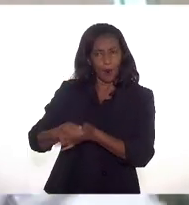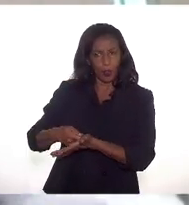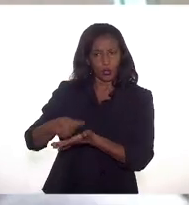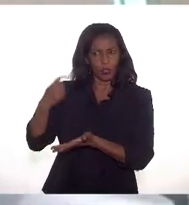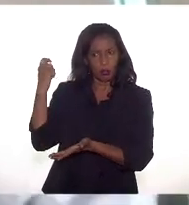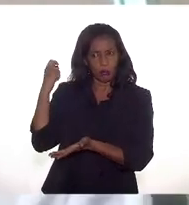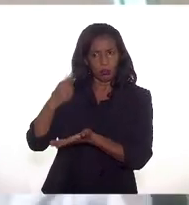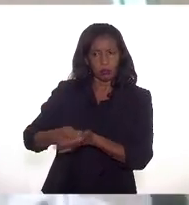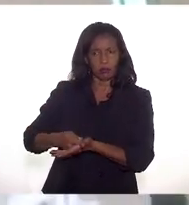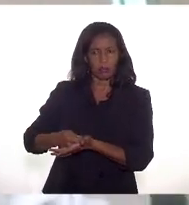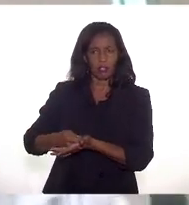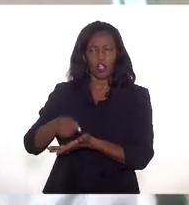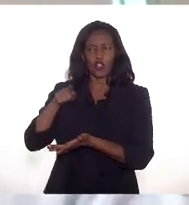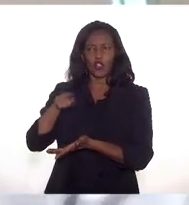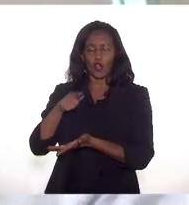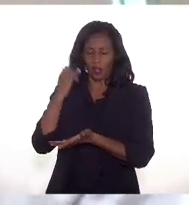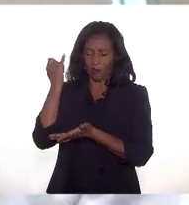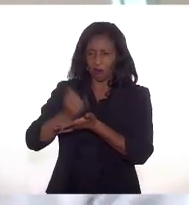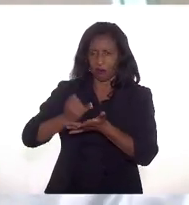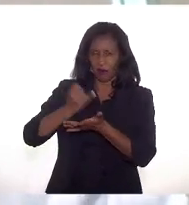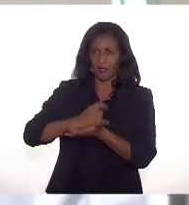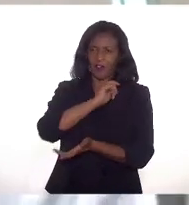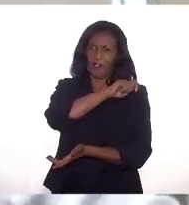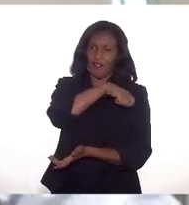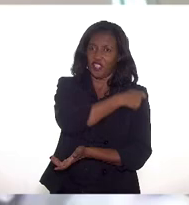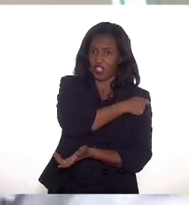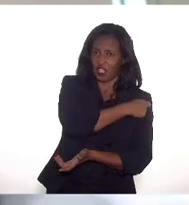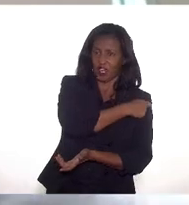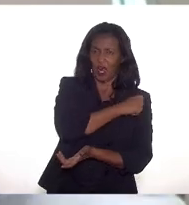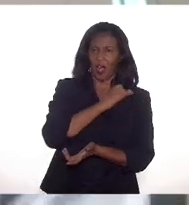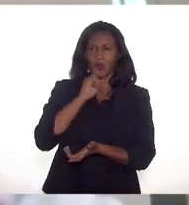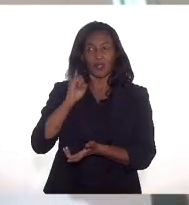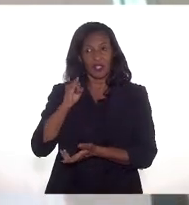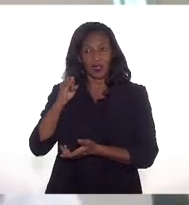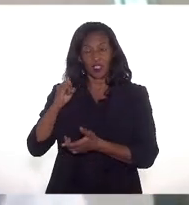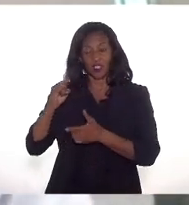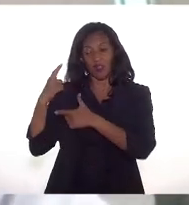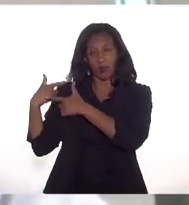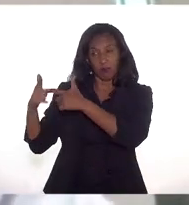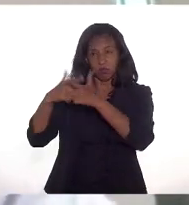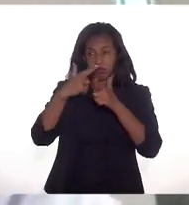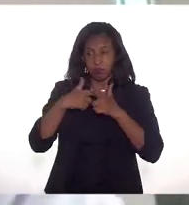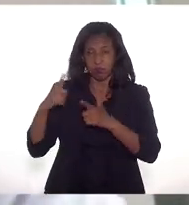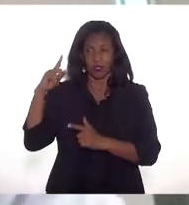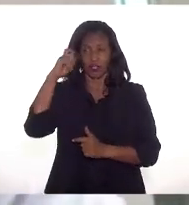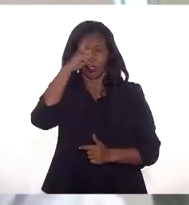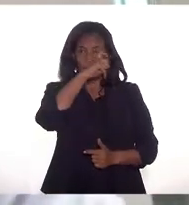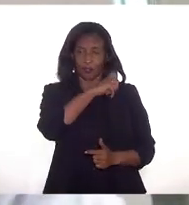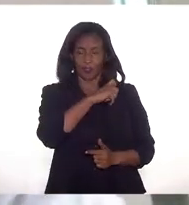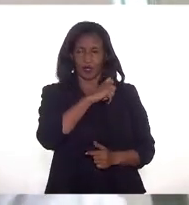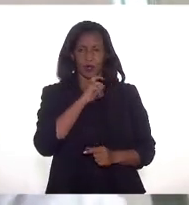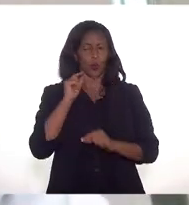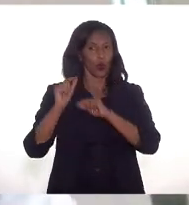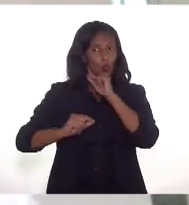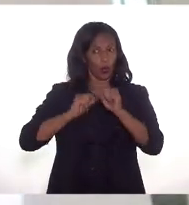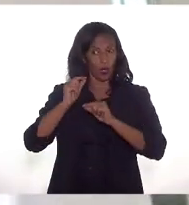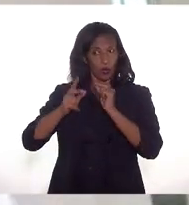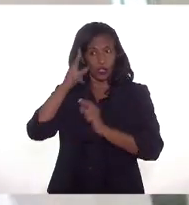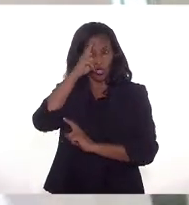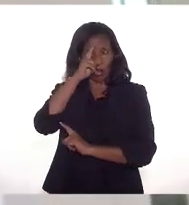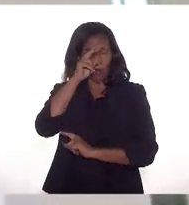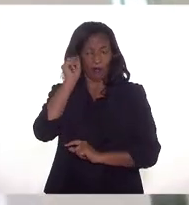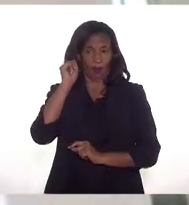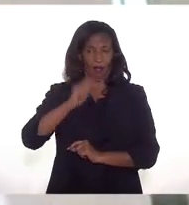só está no regime de recuperação fiscal porque você estaria numa situação muito complicada. o que eu quis fazer aqui, o adendo, é que a gente